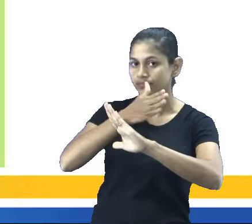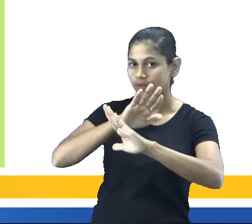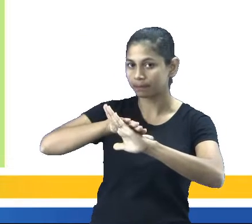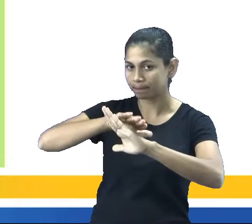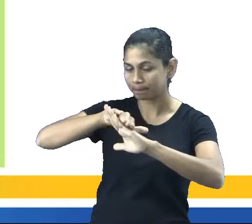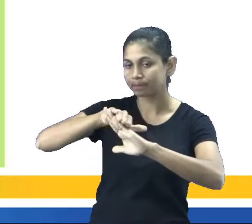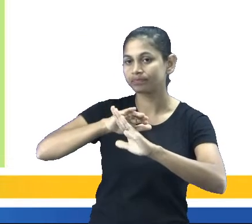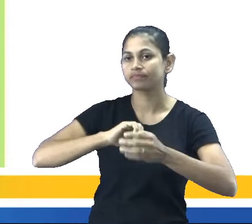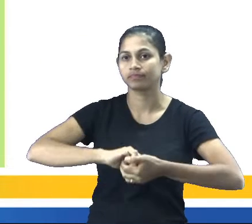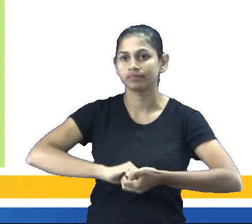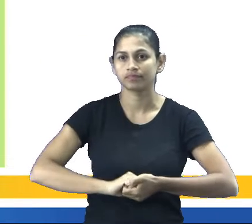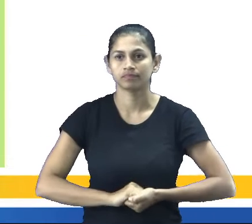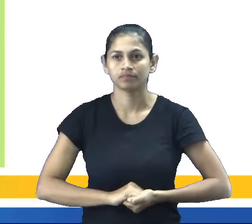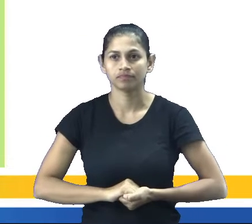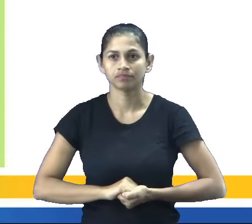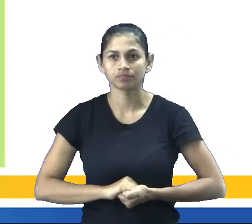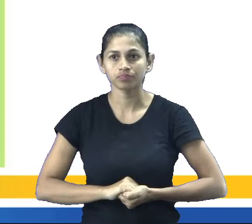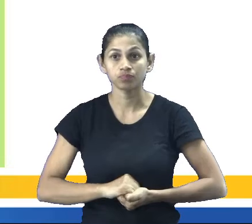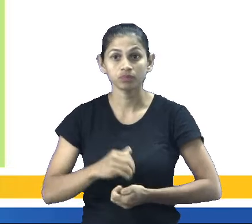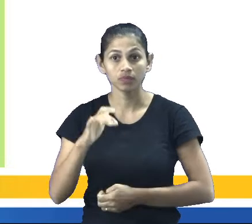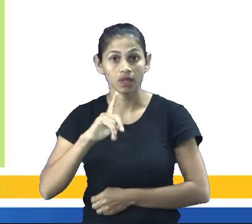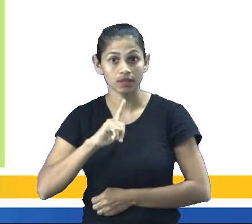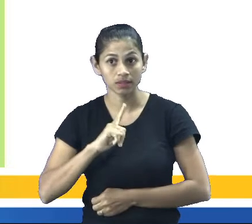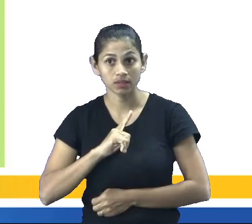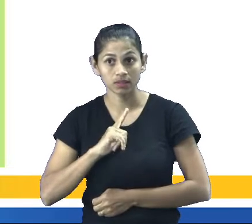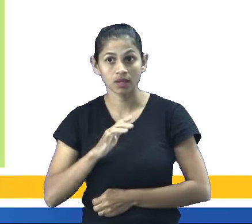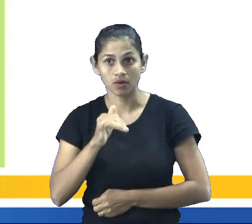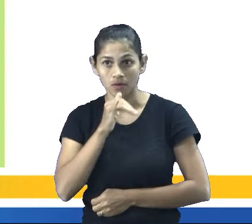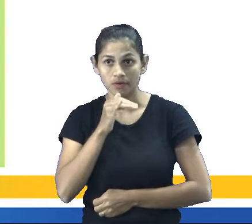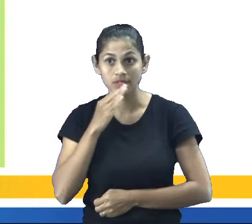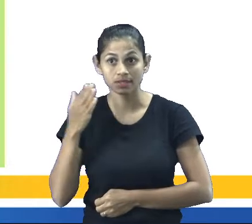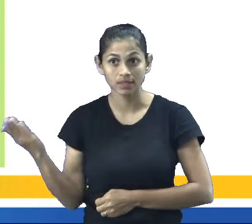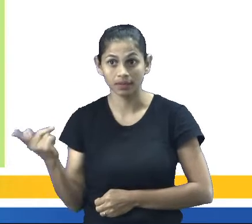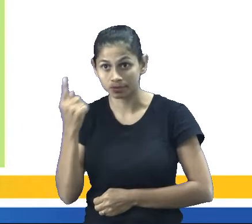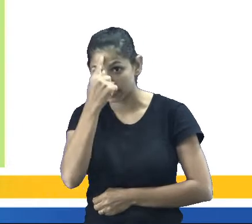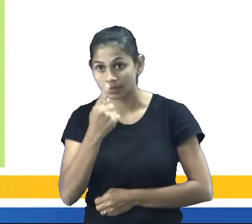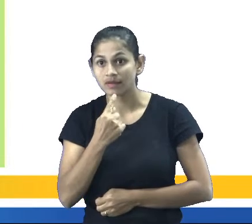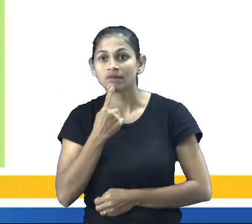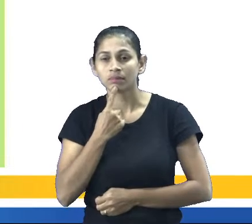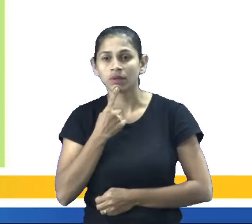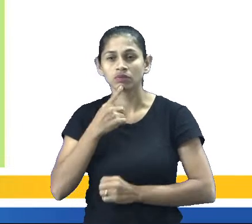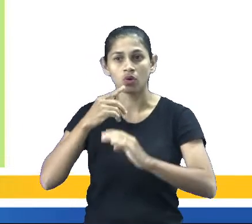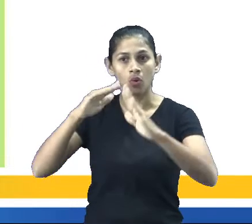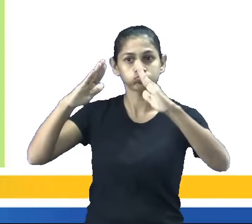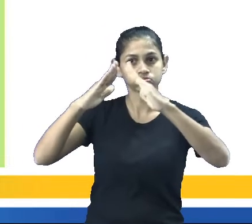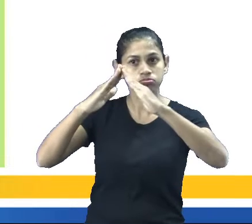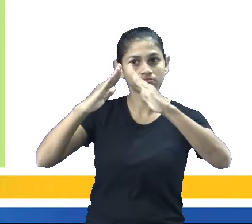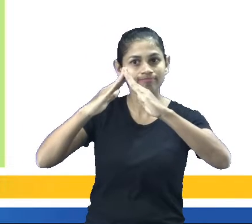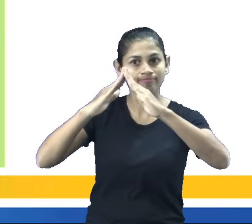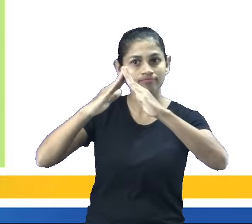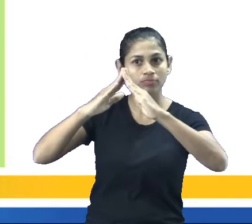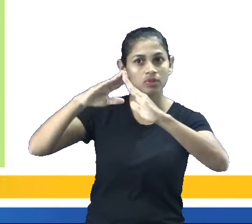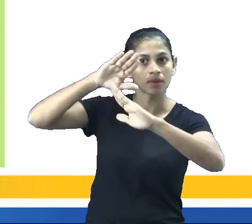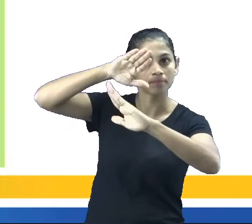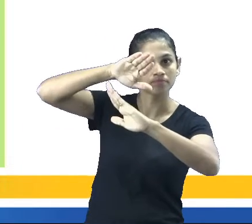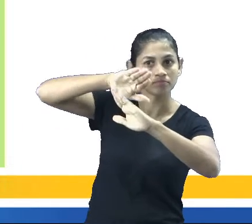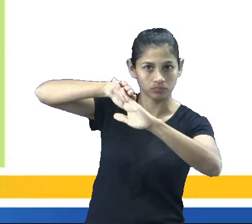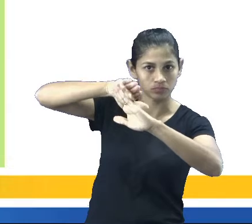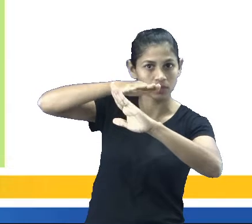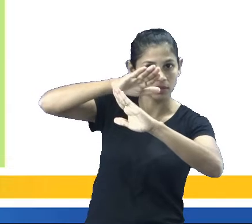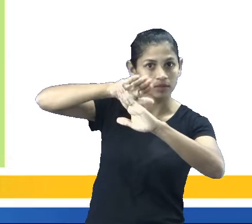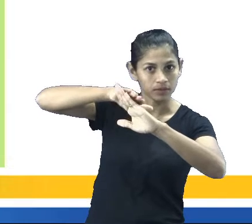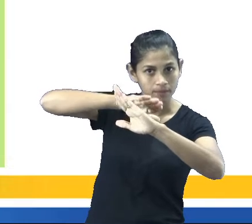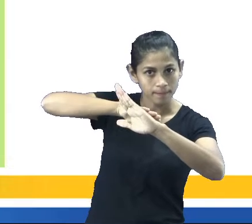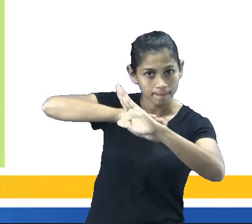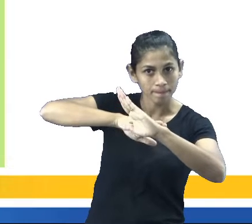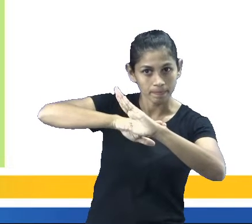Então, aqui ó, a gente tem um exemplo. Então, aqui a gente tem os painéis solares ali no teto dessa casa. Aqui em Rio Branco, né, funciona super bem, porque a